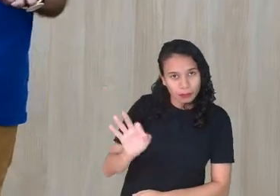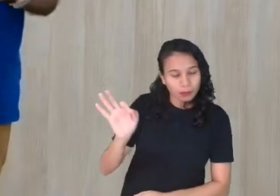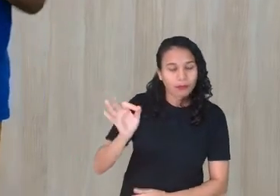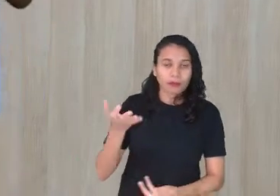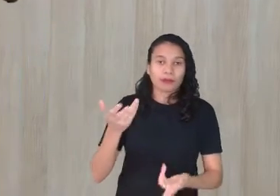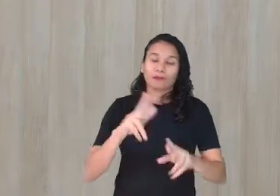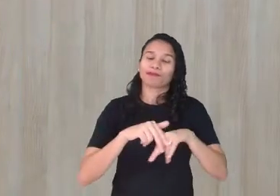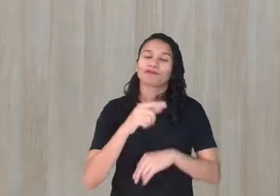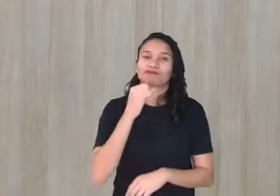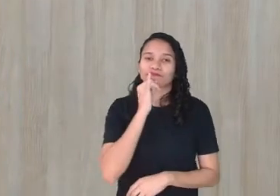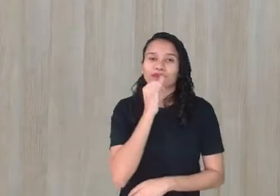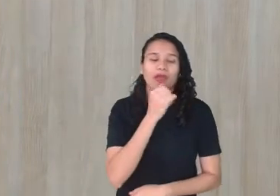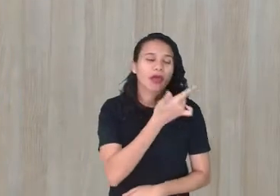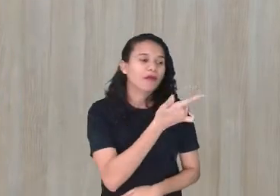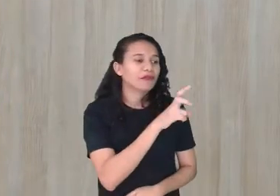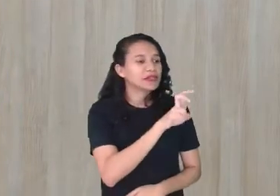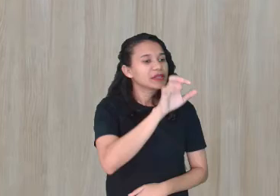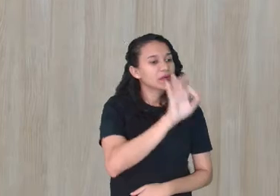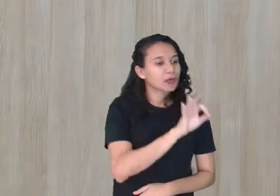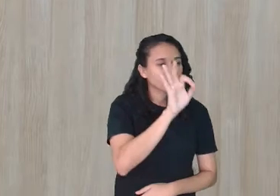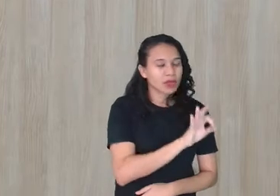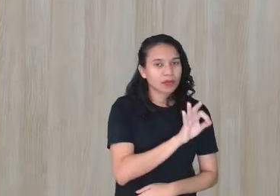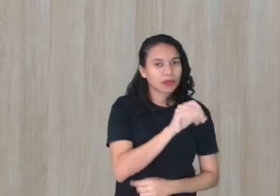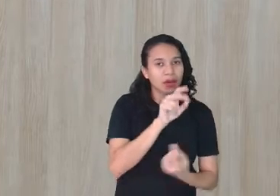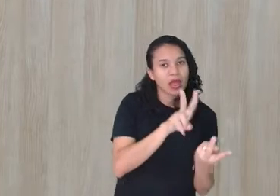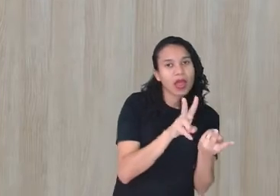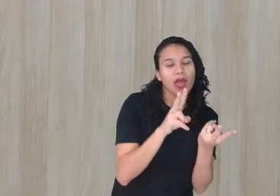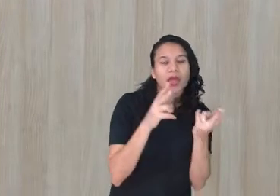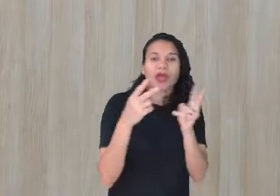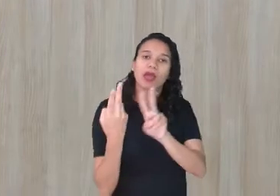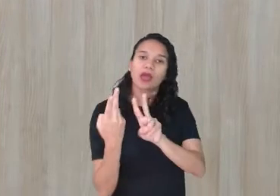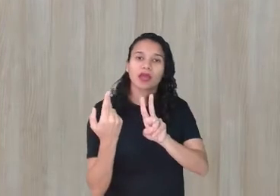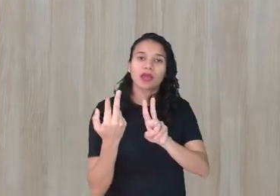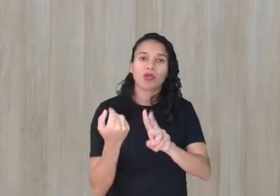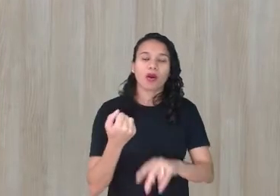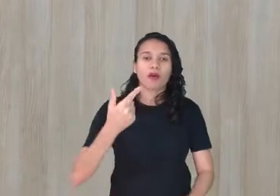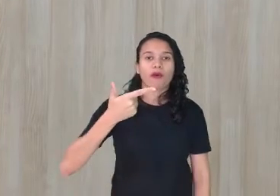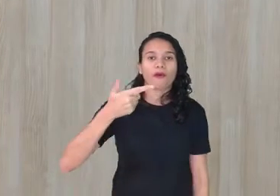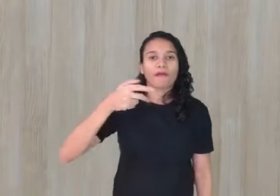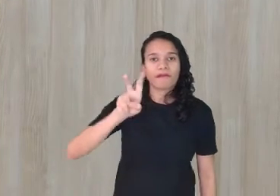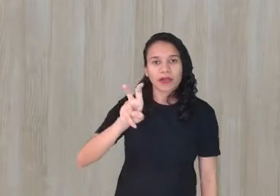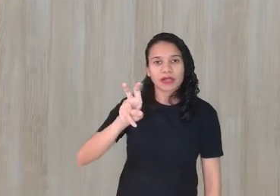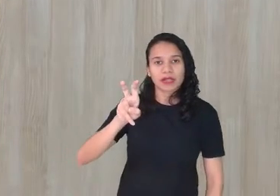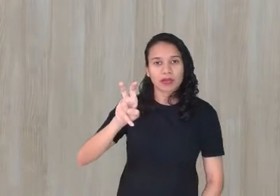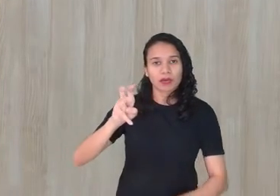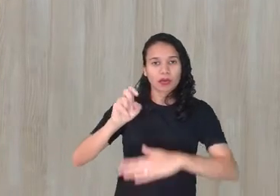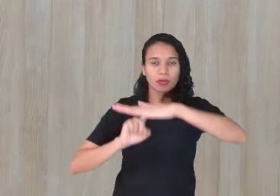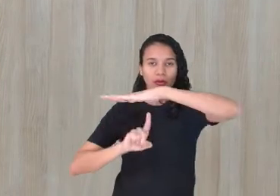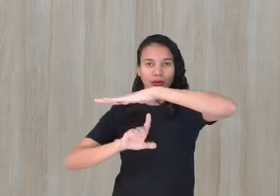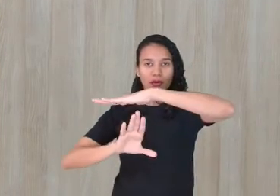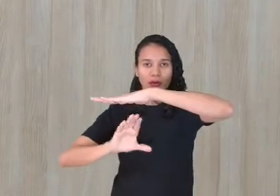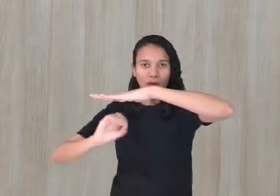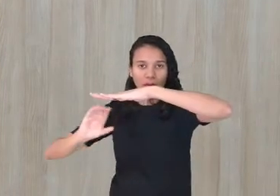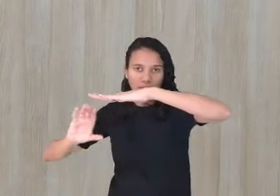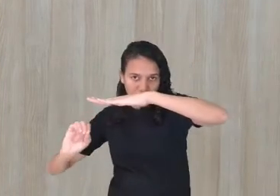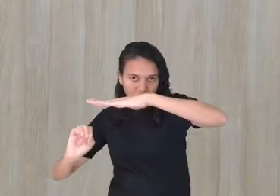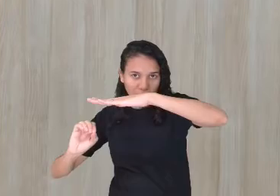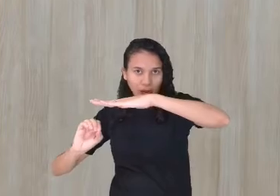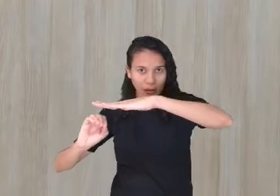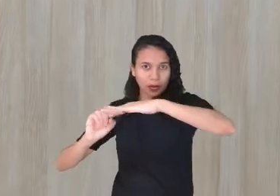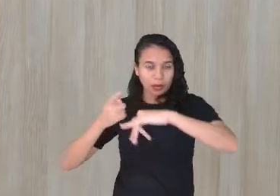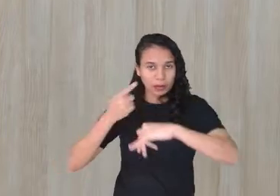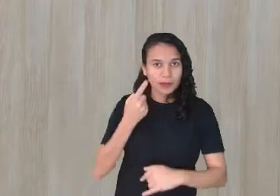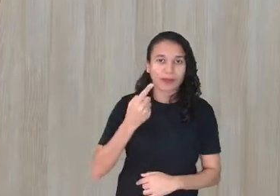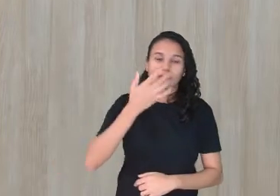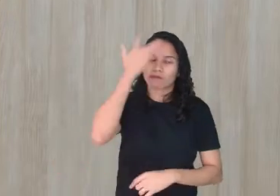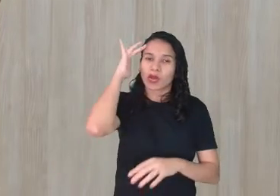assim, Ricardinho? Se eu pegar o 25%, é a mesma coisa de 25 em 100, porque porcento é dividir por 100.